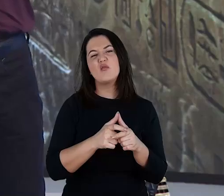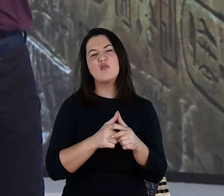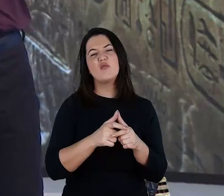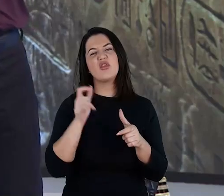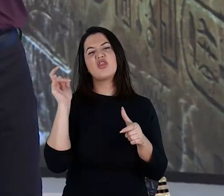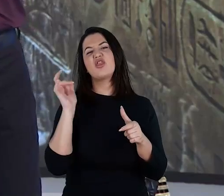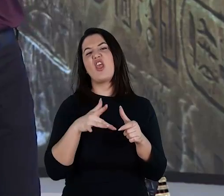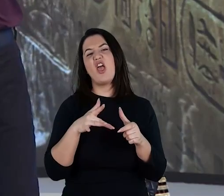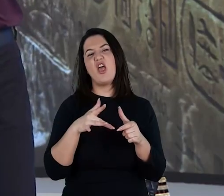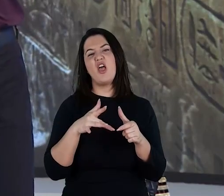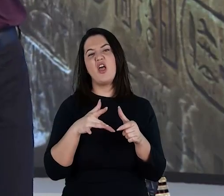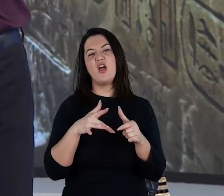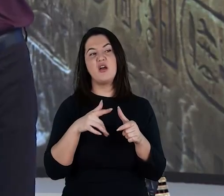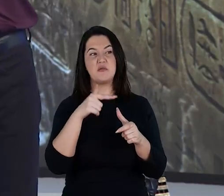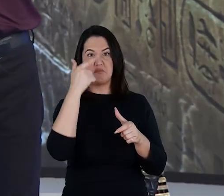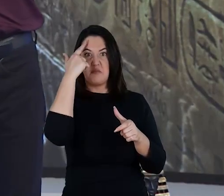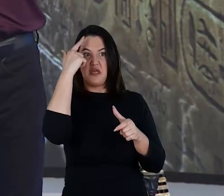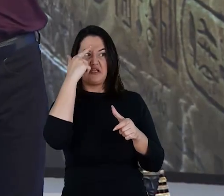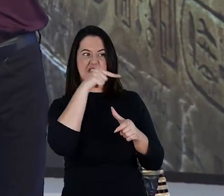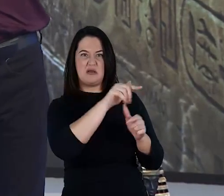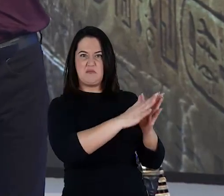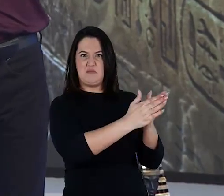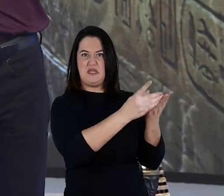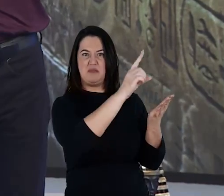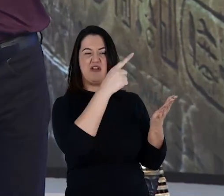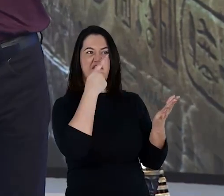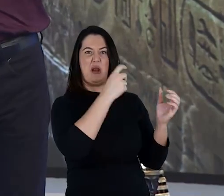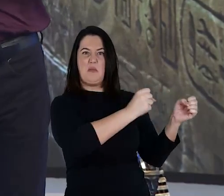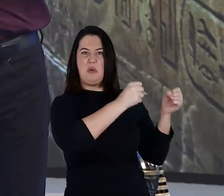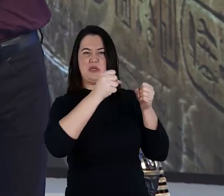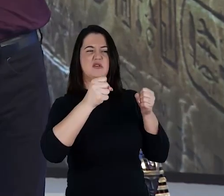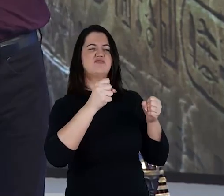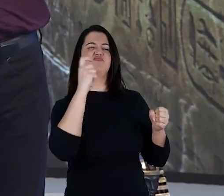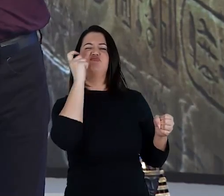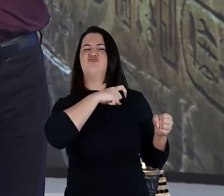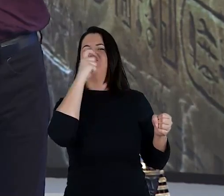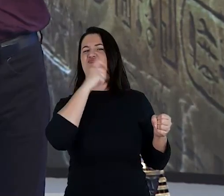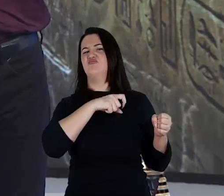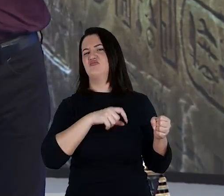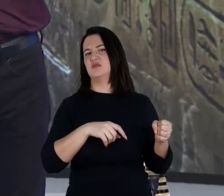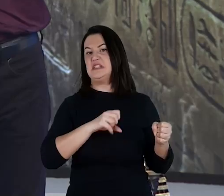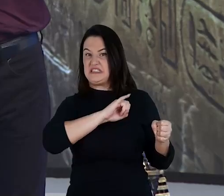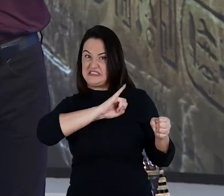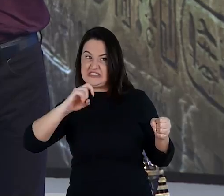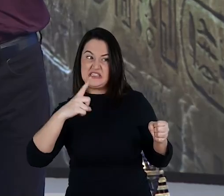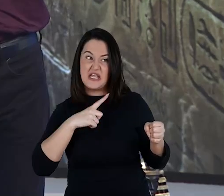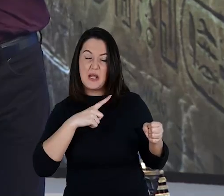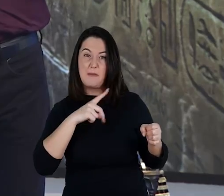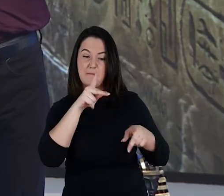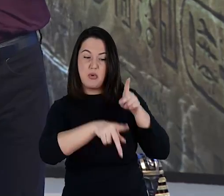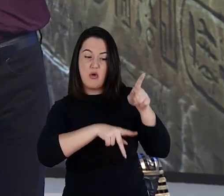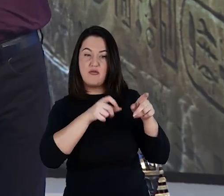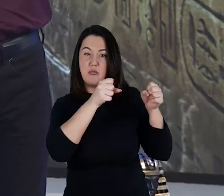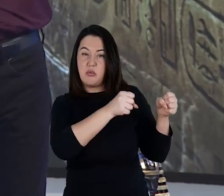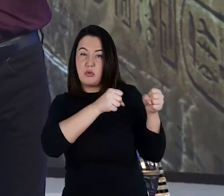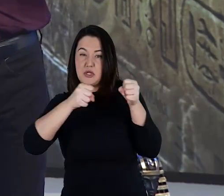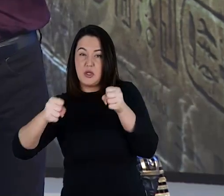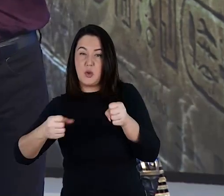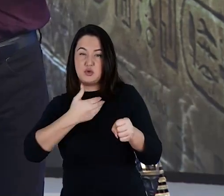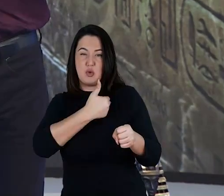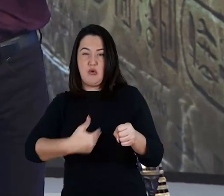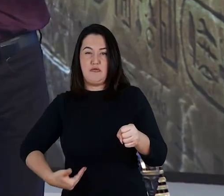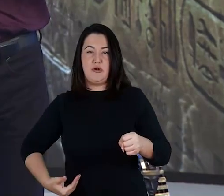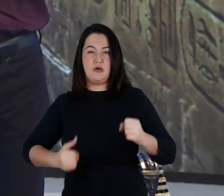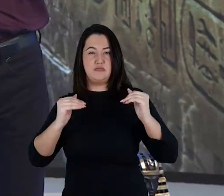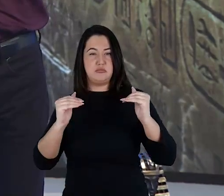um grande império como a Bíblia apresenta. Afinal, se esse grande império dos hititas realmente houvesse